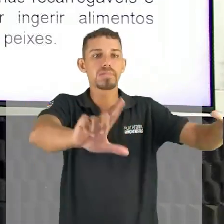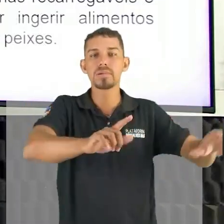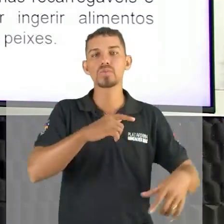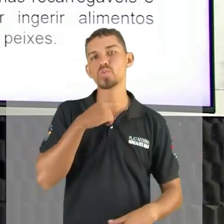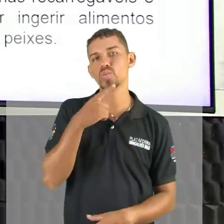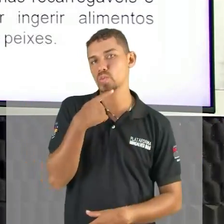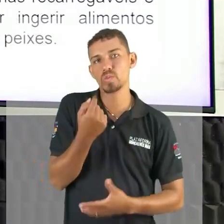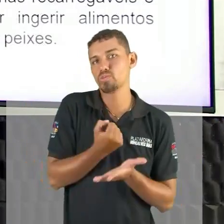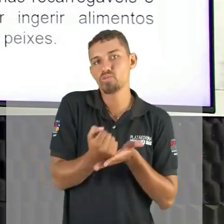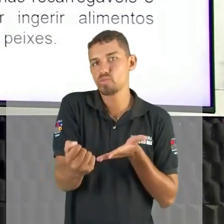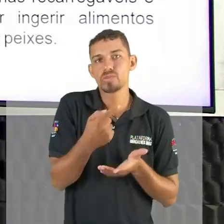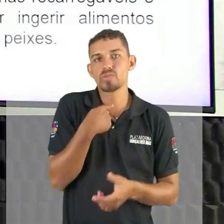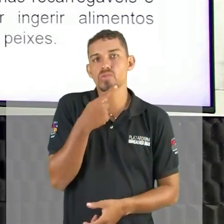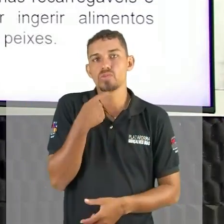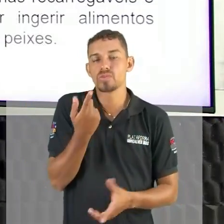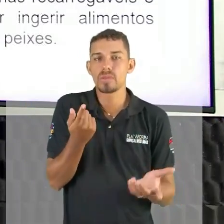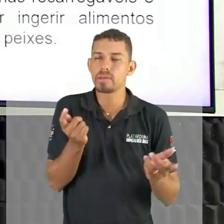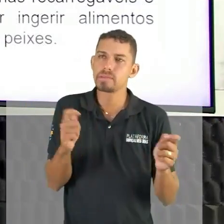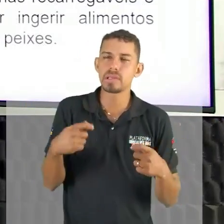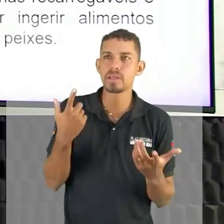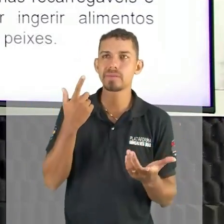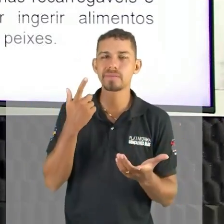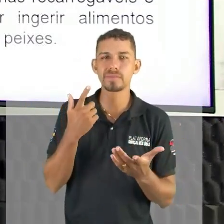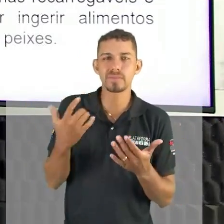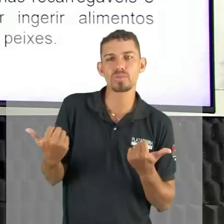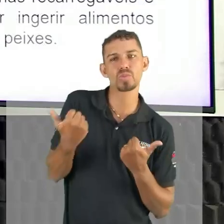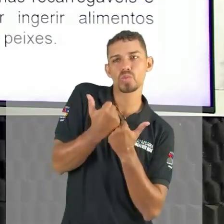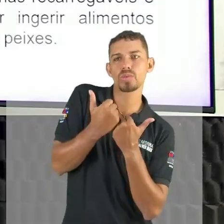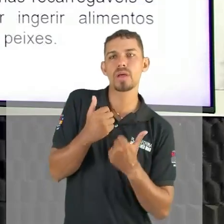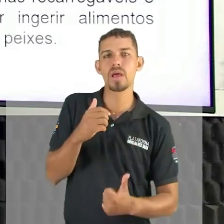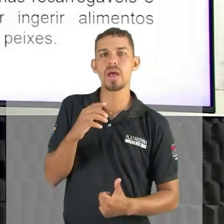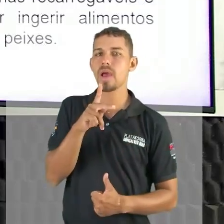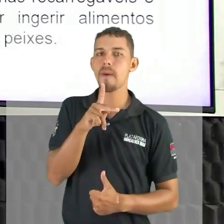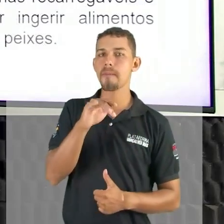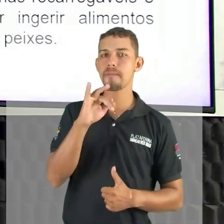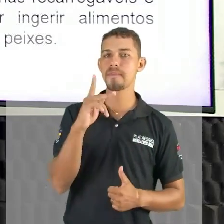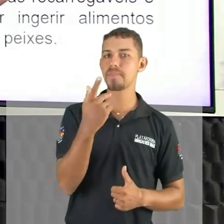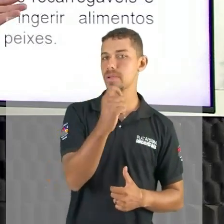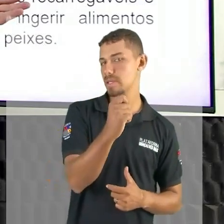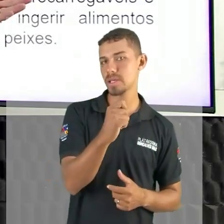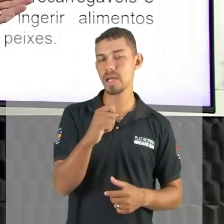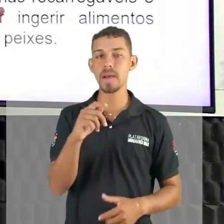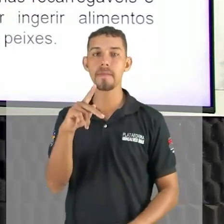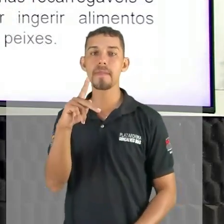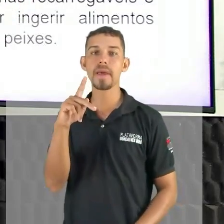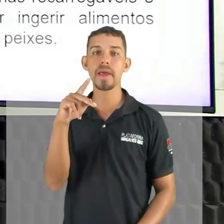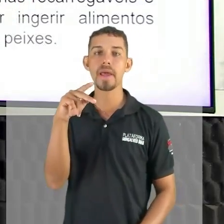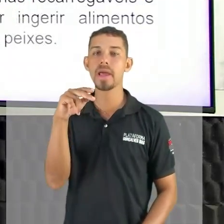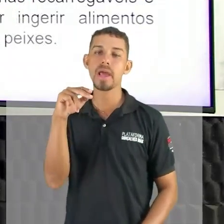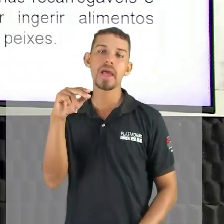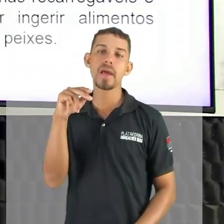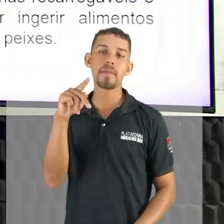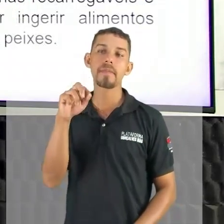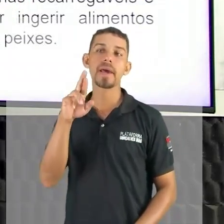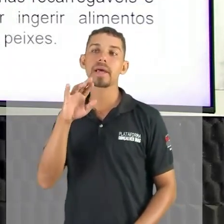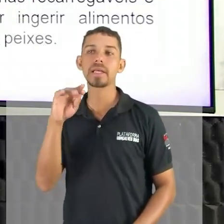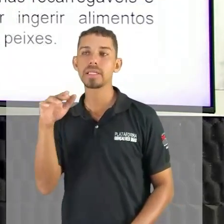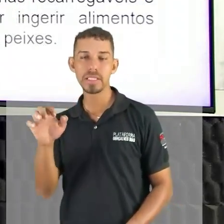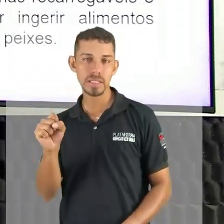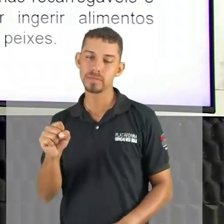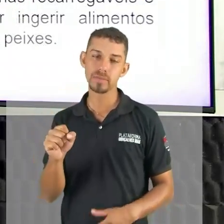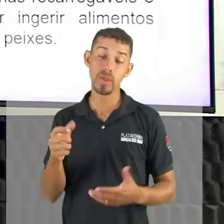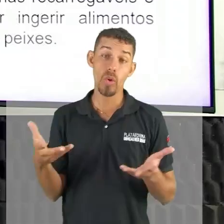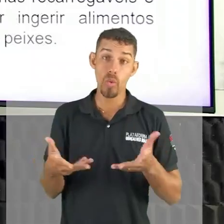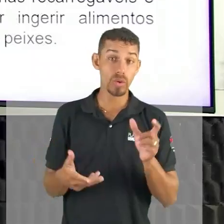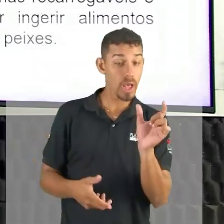meios comercialmente ainda viáveis para substituir essas pilhas por pilhas perenes. Até porque hoje as